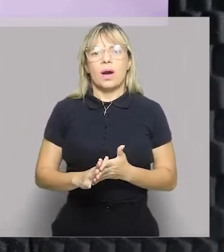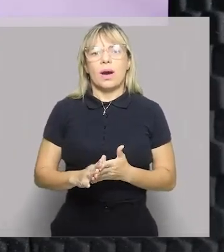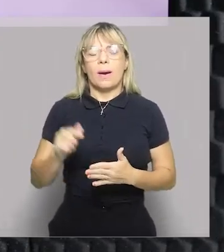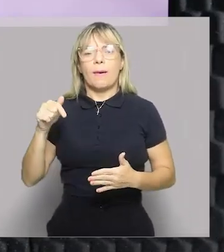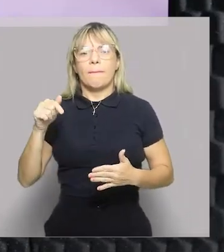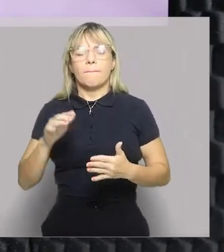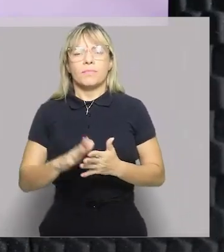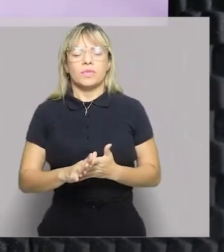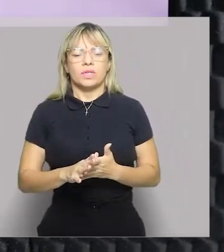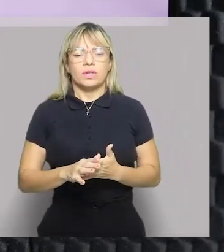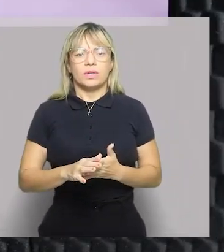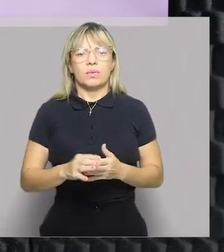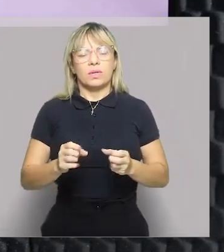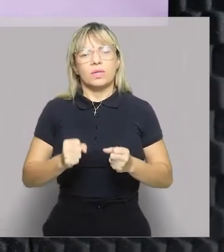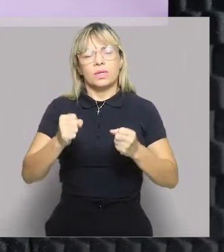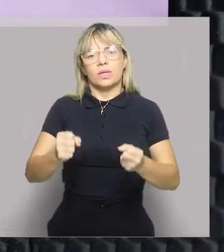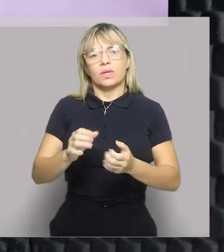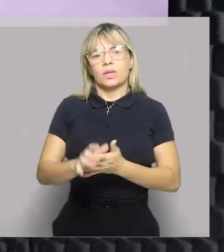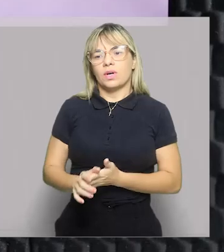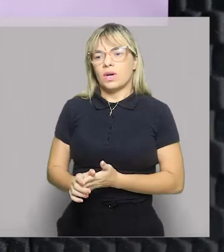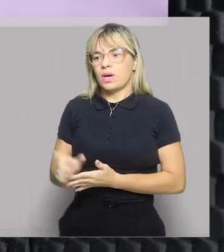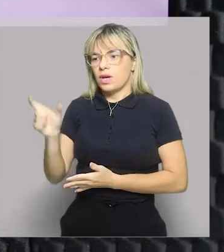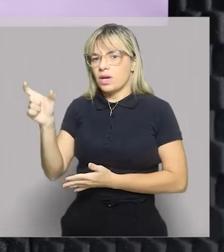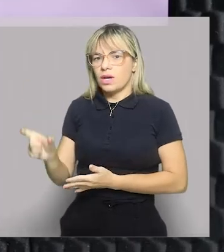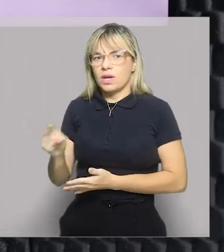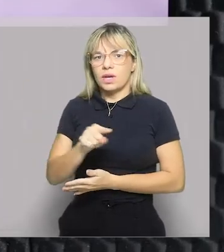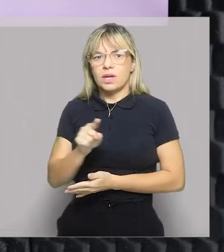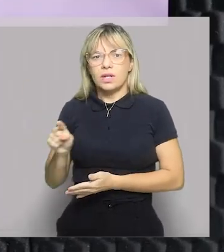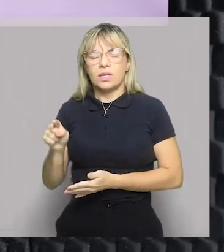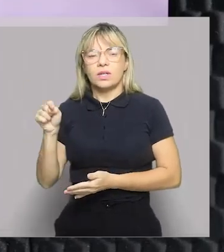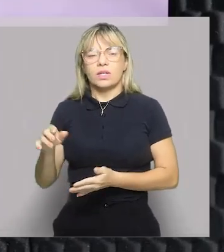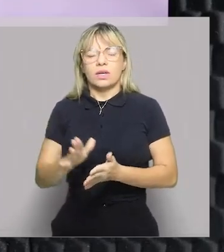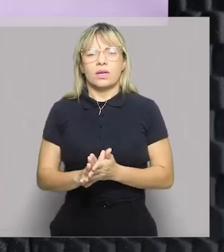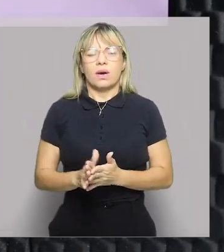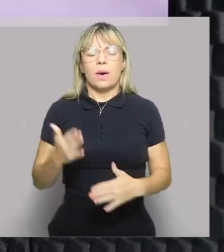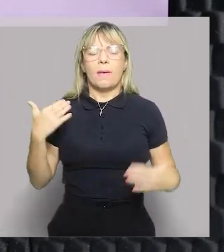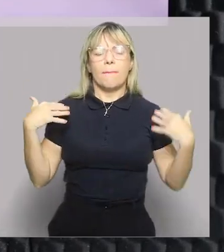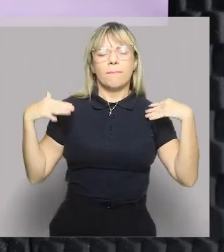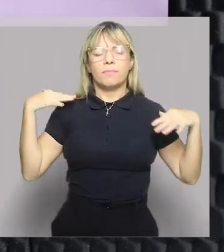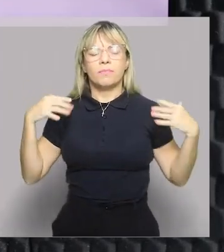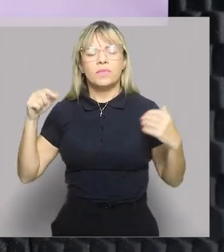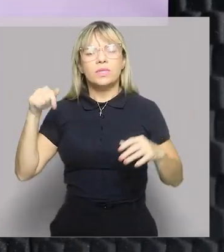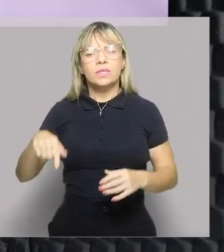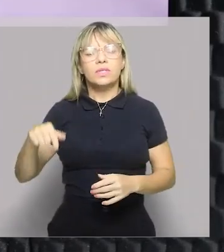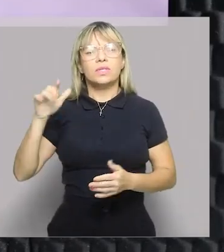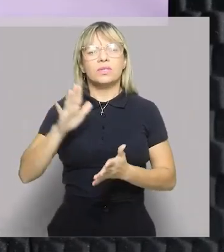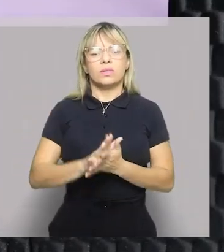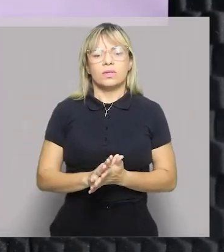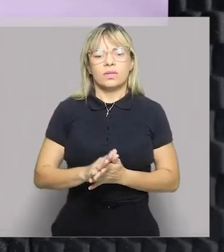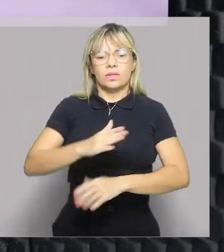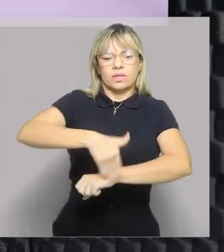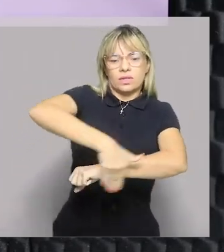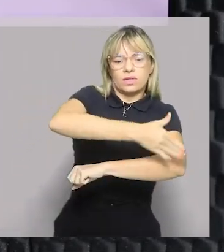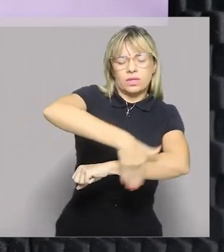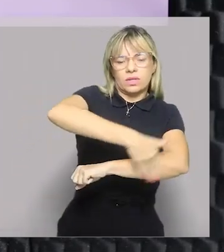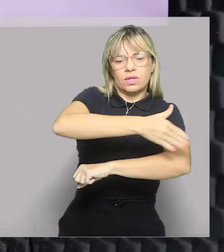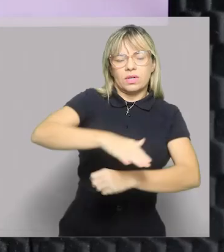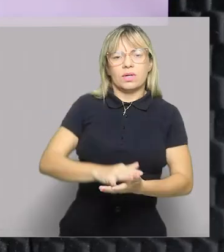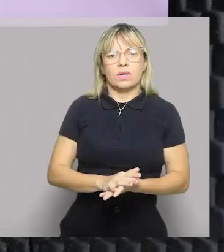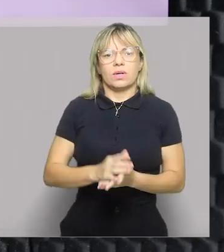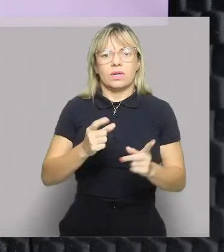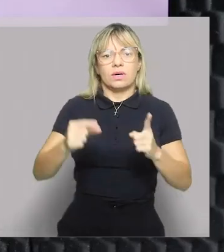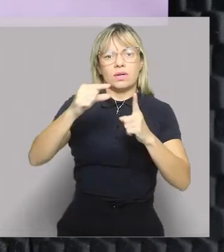pela rua, nós temos uma locução verbal, cujo verbo principal, passear, também é um verbo intransitivo, certo?